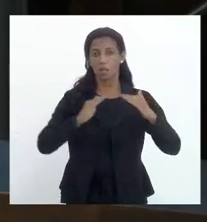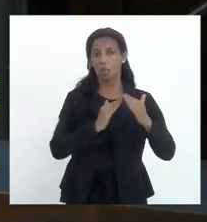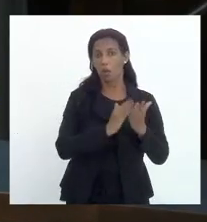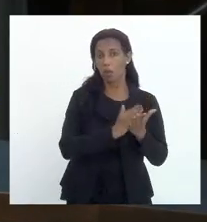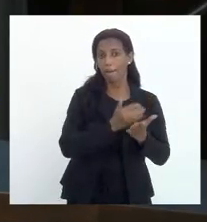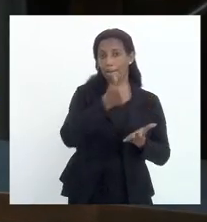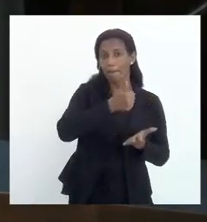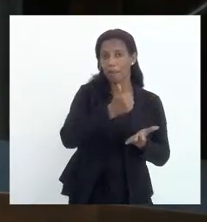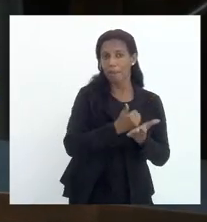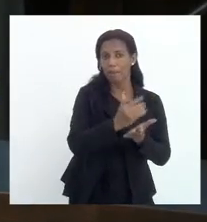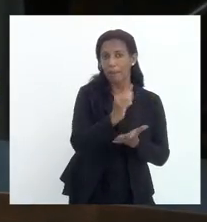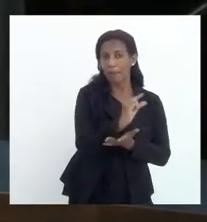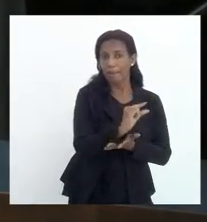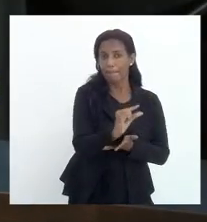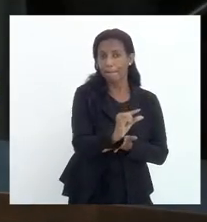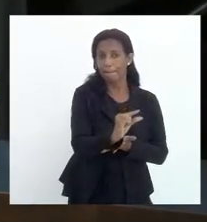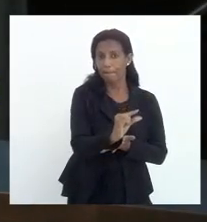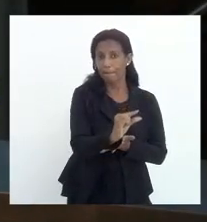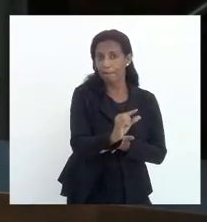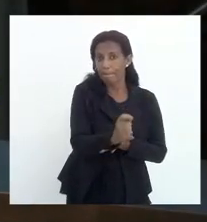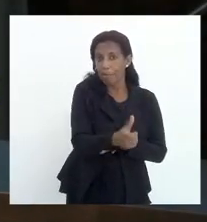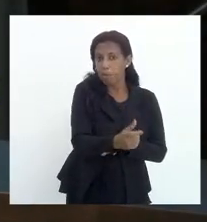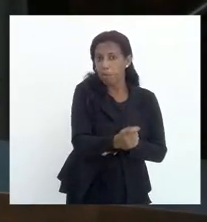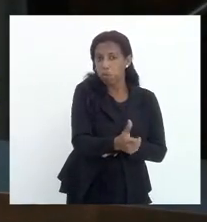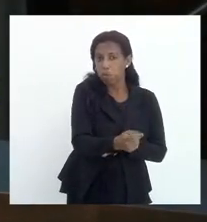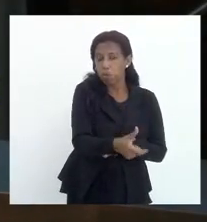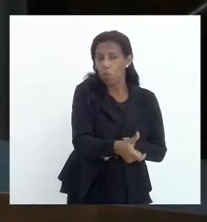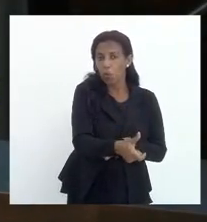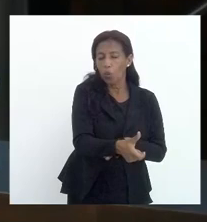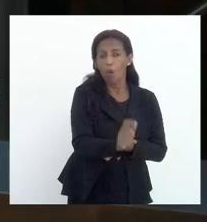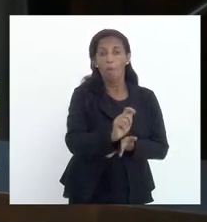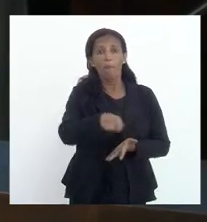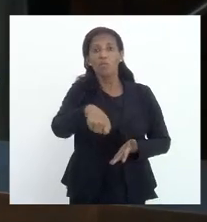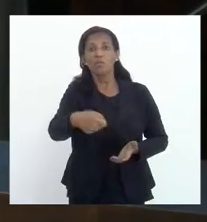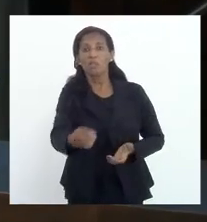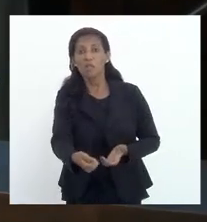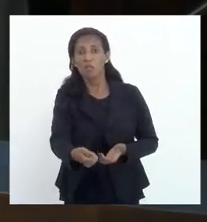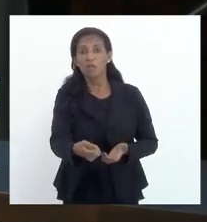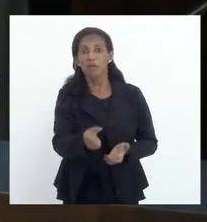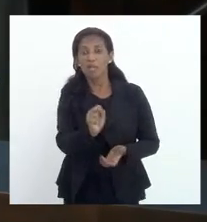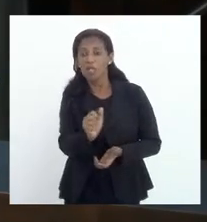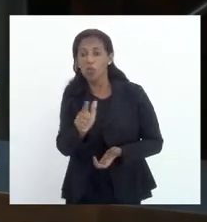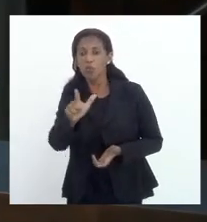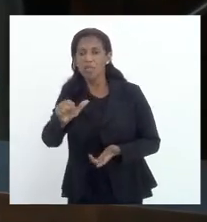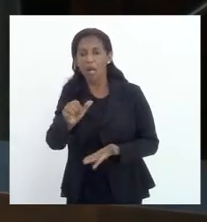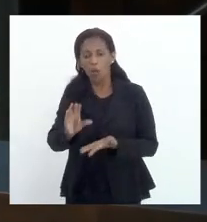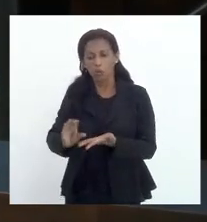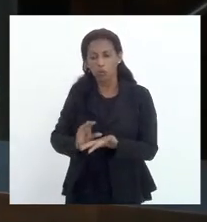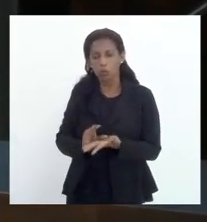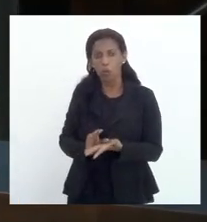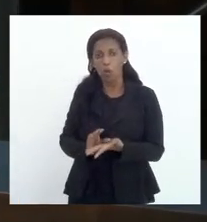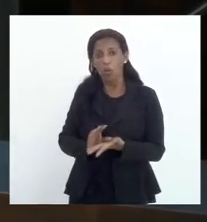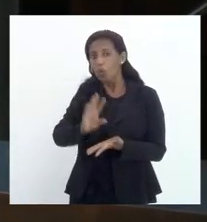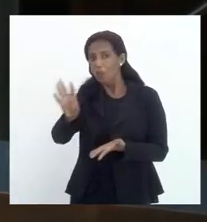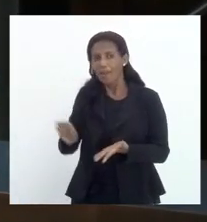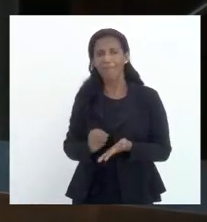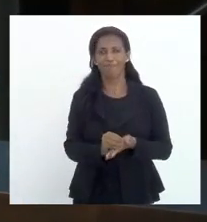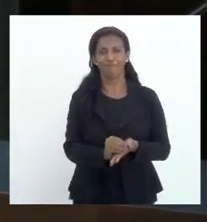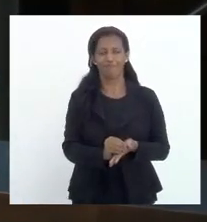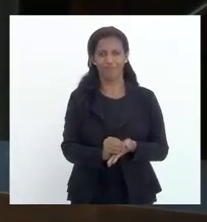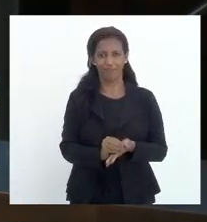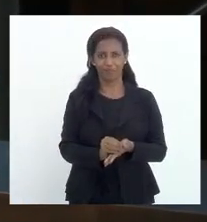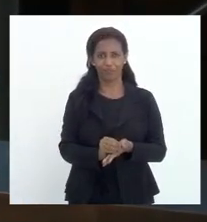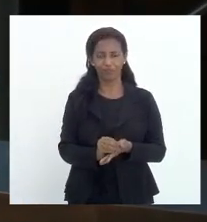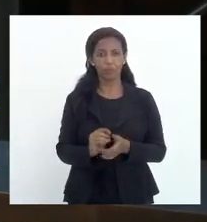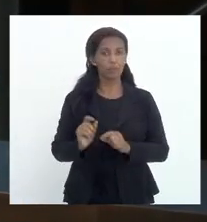muito pouco, mas o fato de se pagar muito pouco não significa que o saldo remanescente não será incorporado, ou